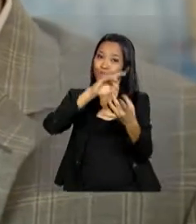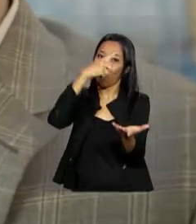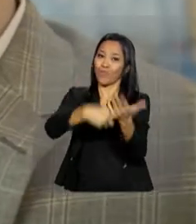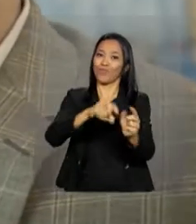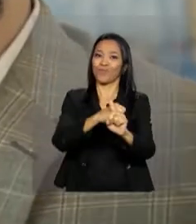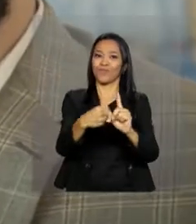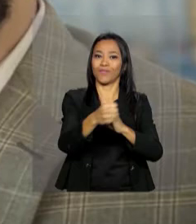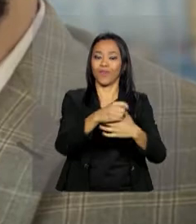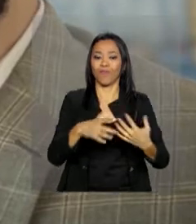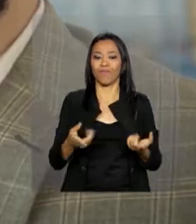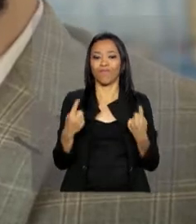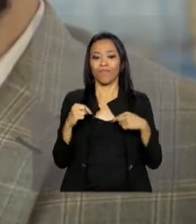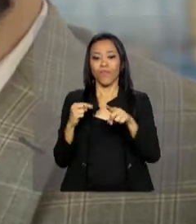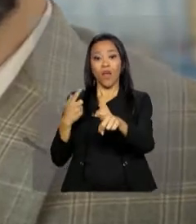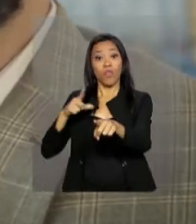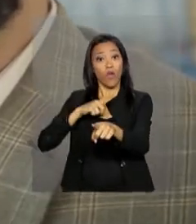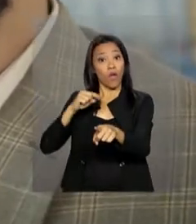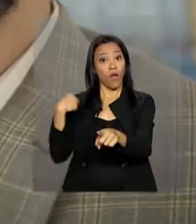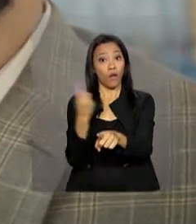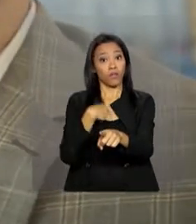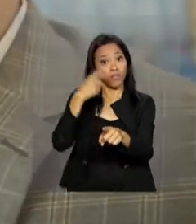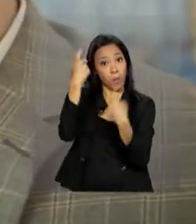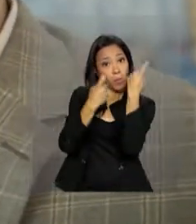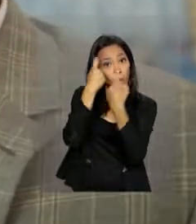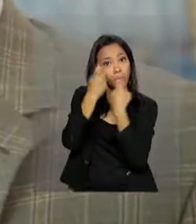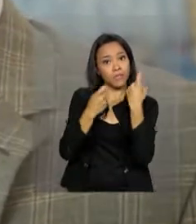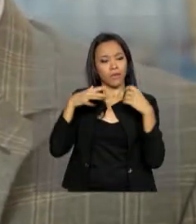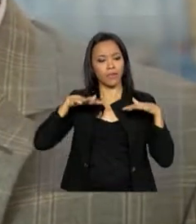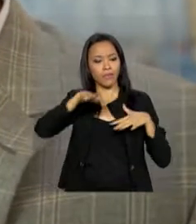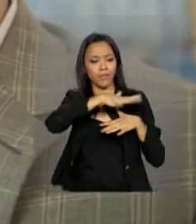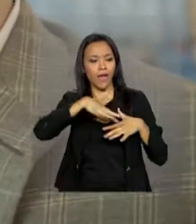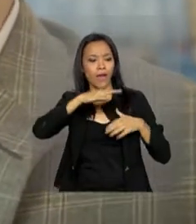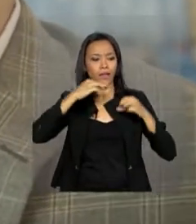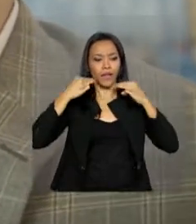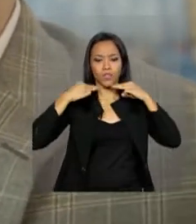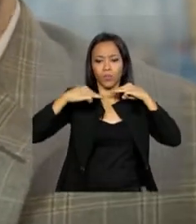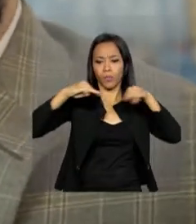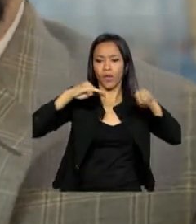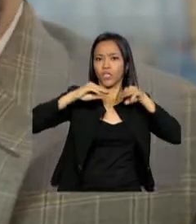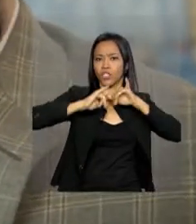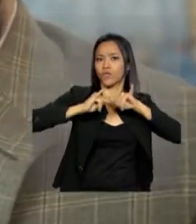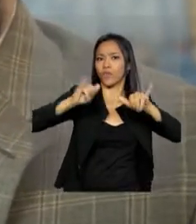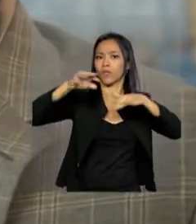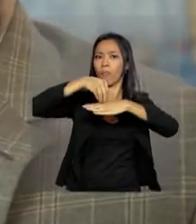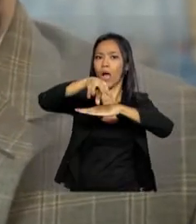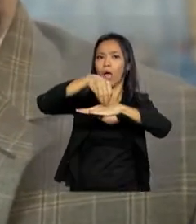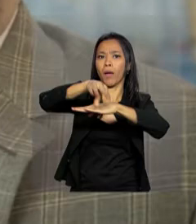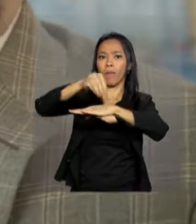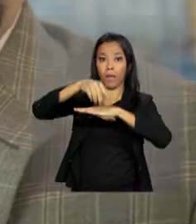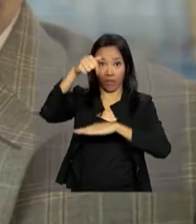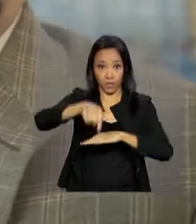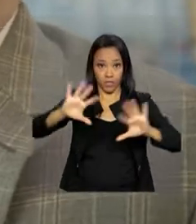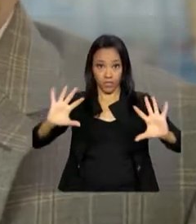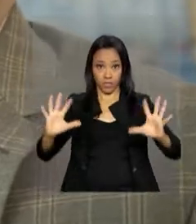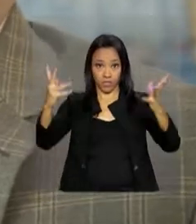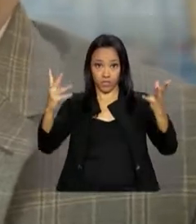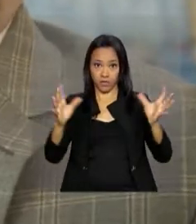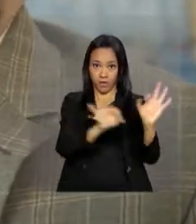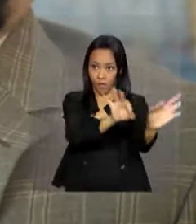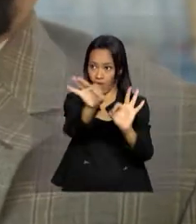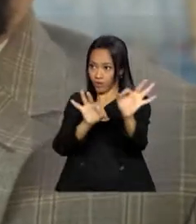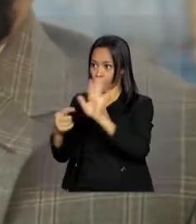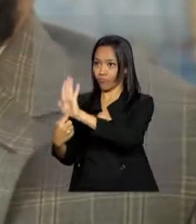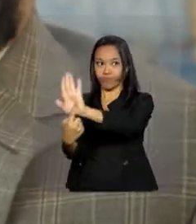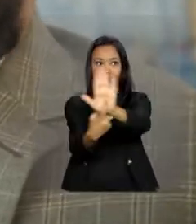tivemos uma preocupação de que na publicidade do evento, na comunicação desse evento, nós também